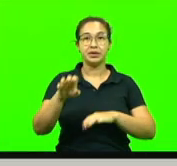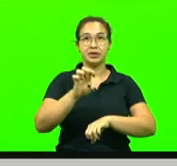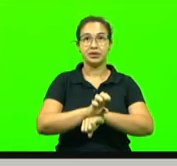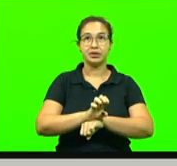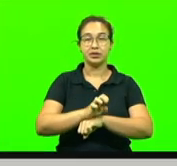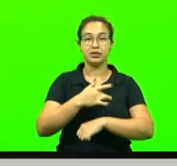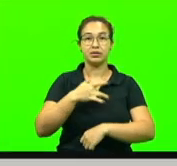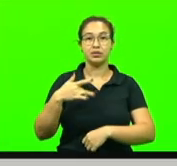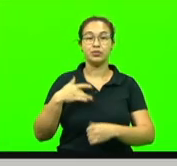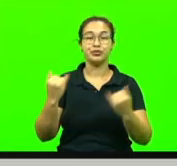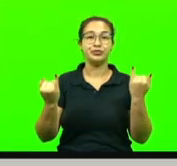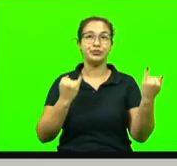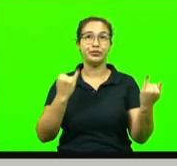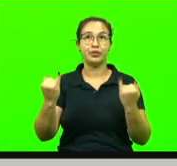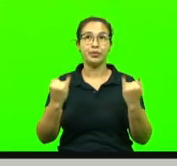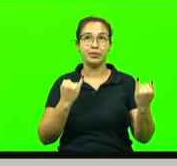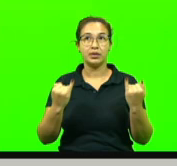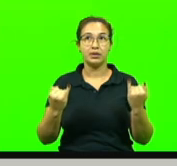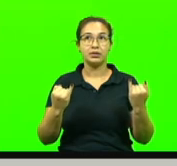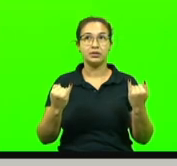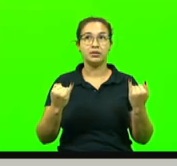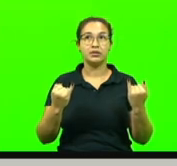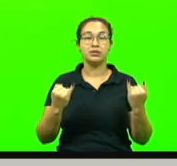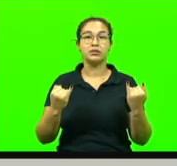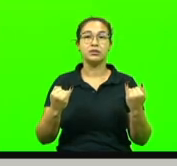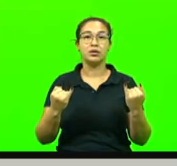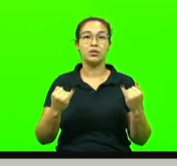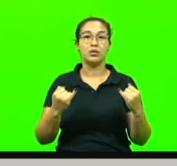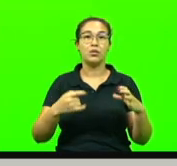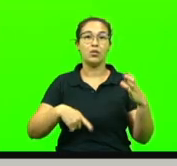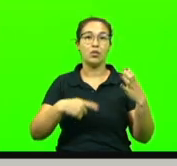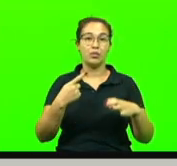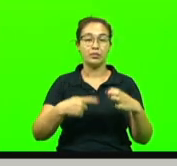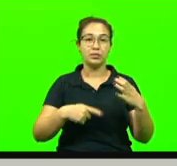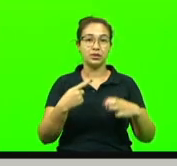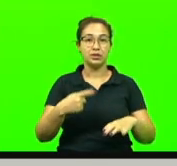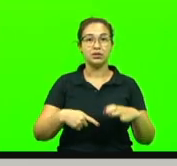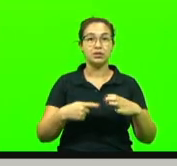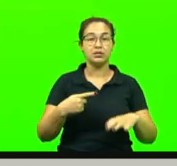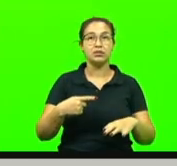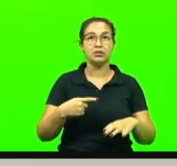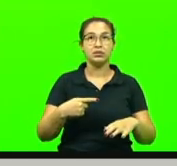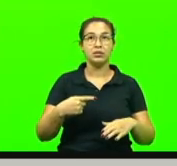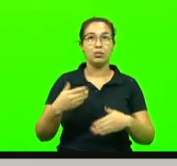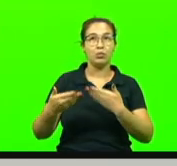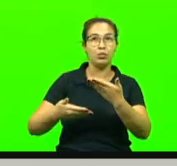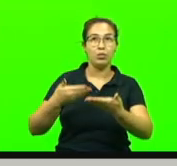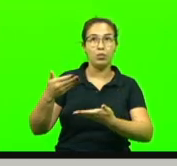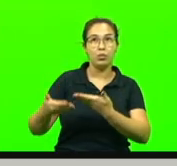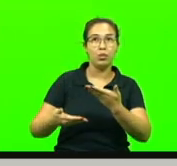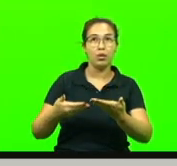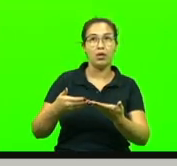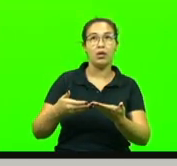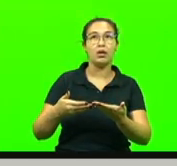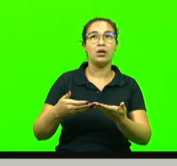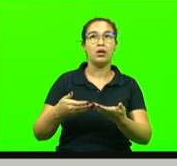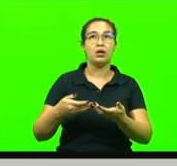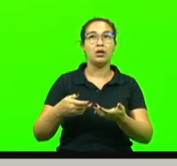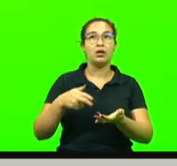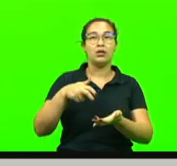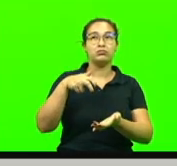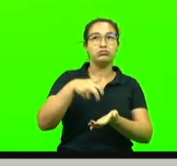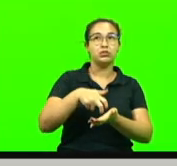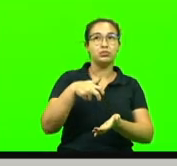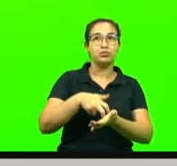Saúde informações acerca da Comissão de Processo Administrativo Disciplinar